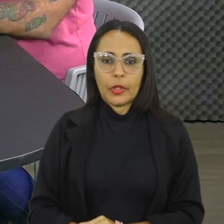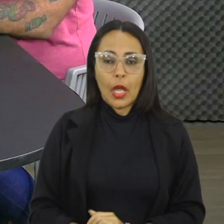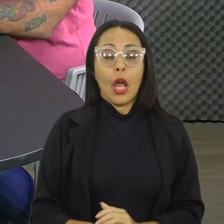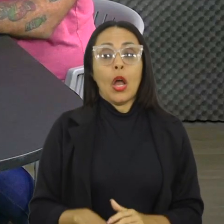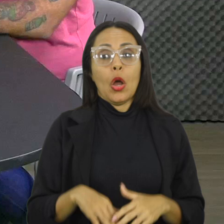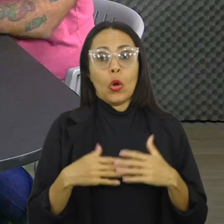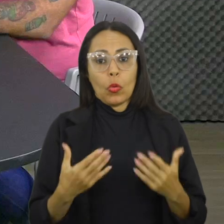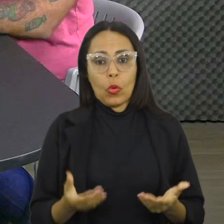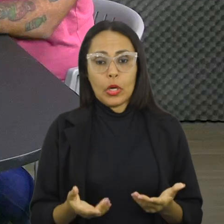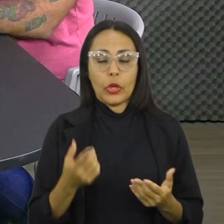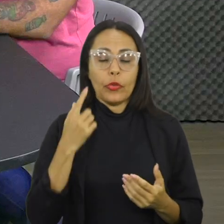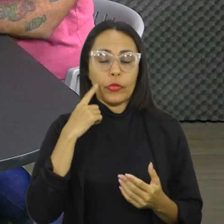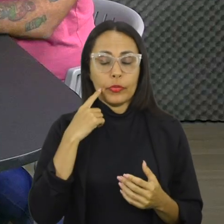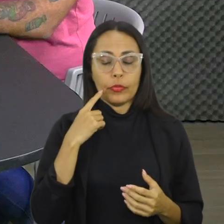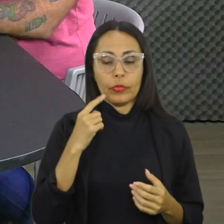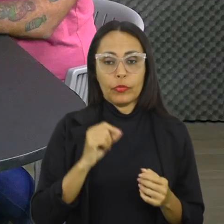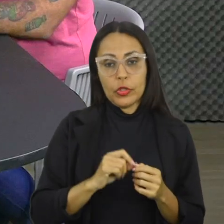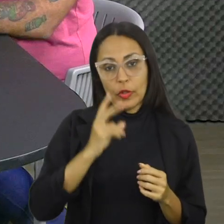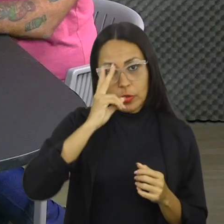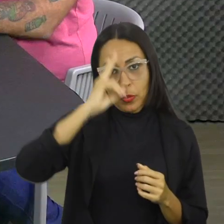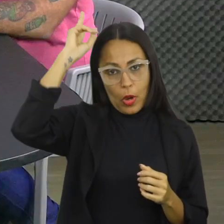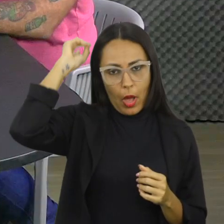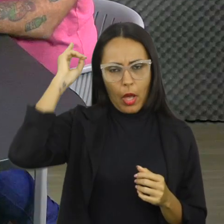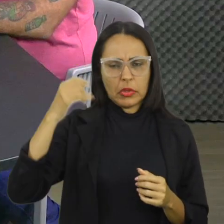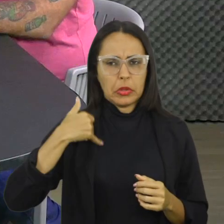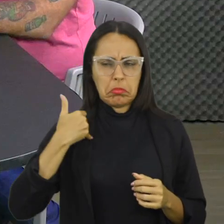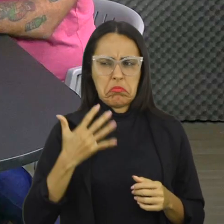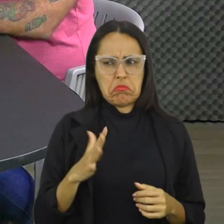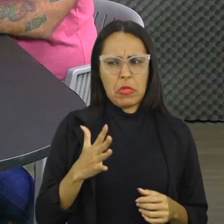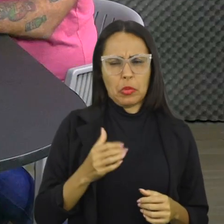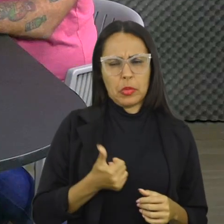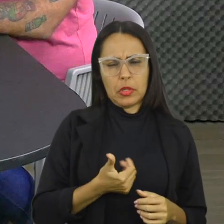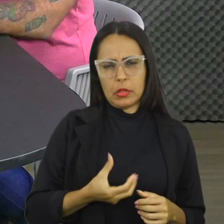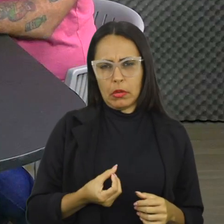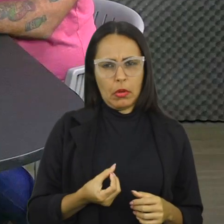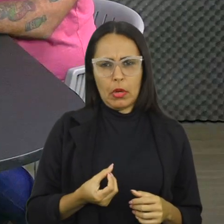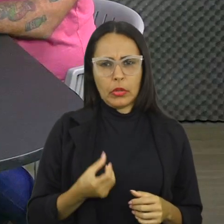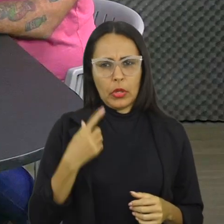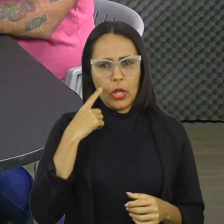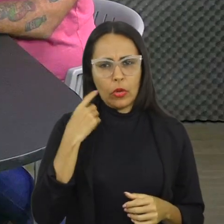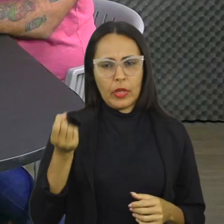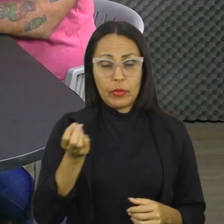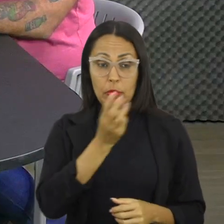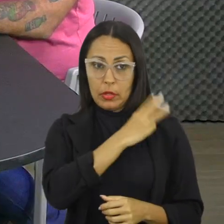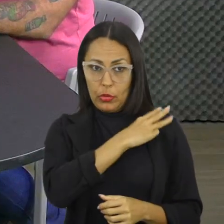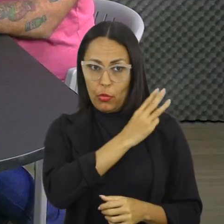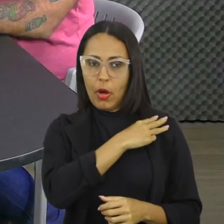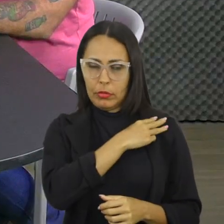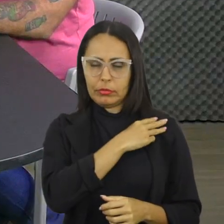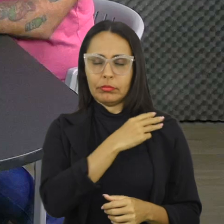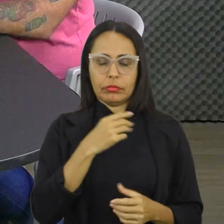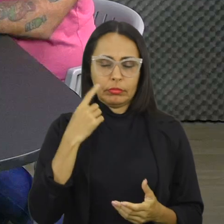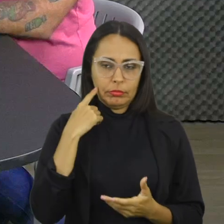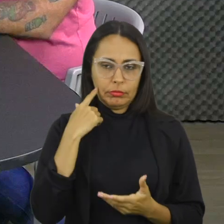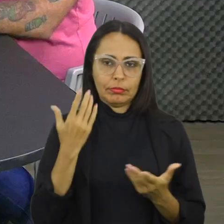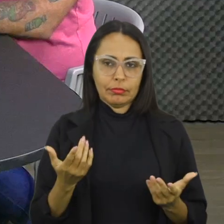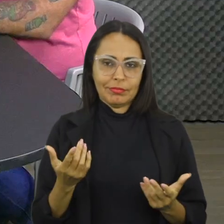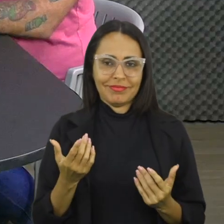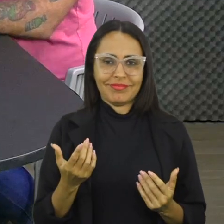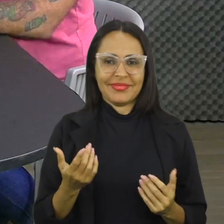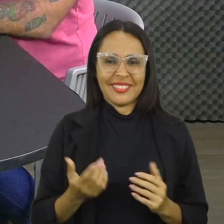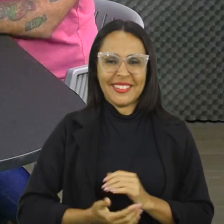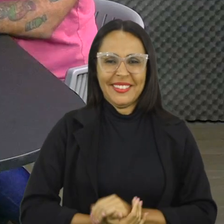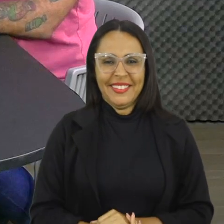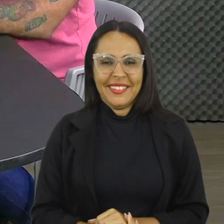fiz vestibular, eu tinha 16 anos, assim, a gente estava no terceiro ano, né? Na época, terceiro ano do científico.